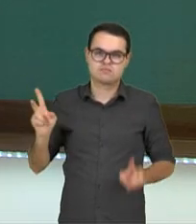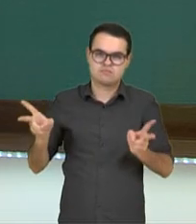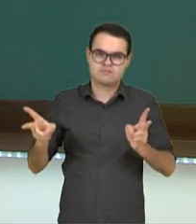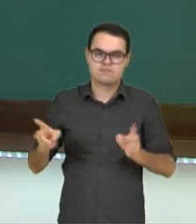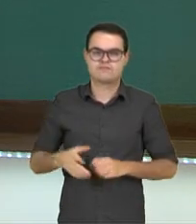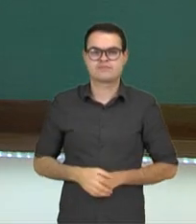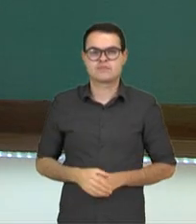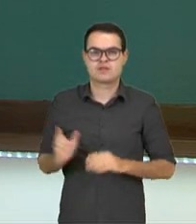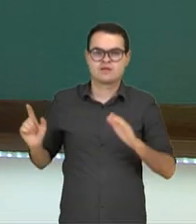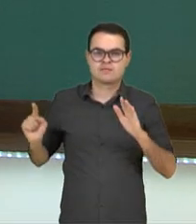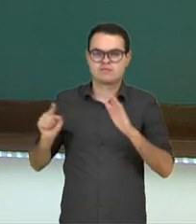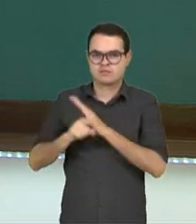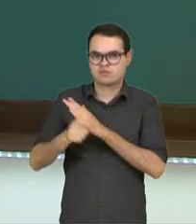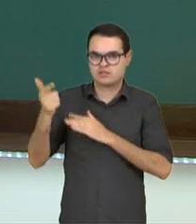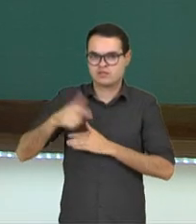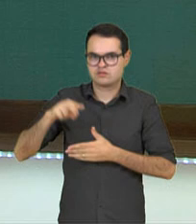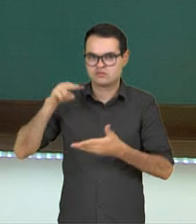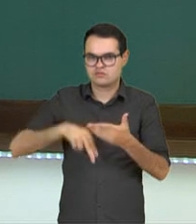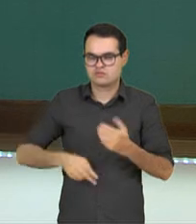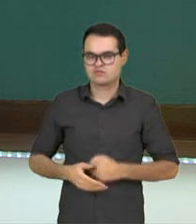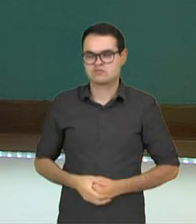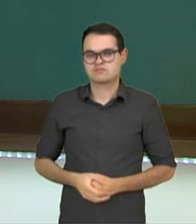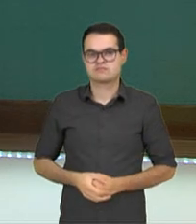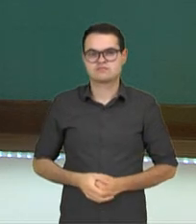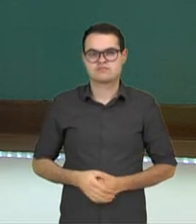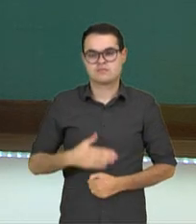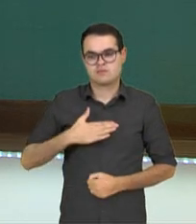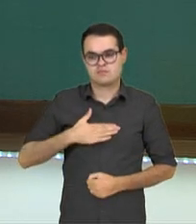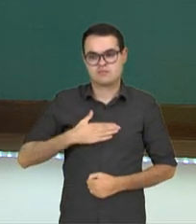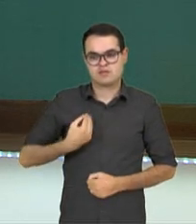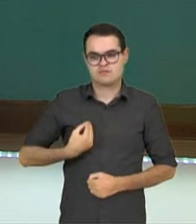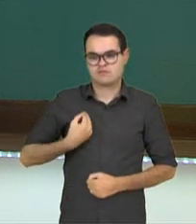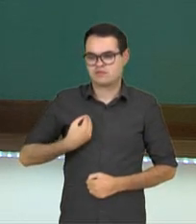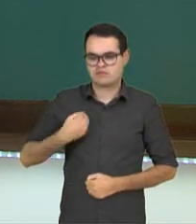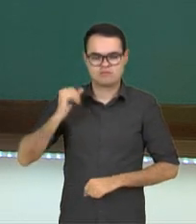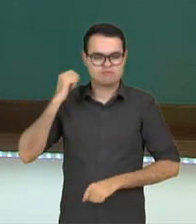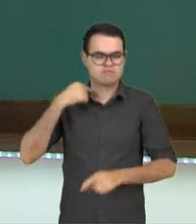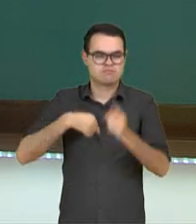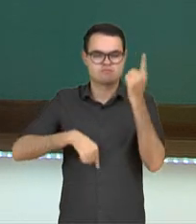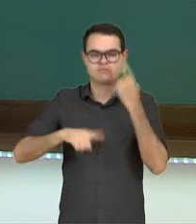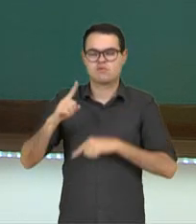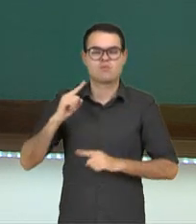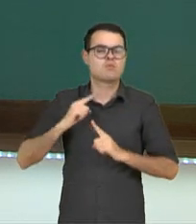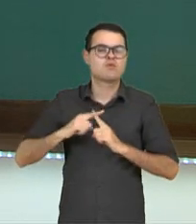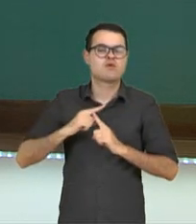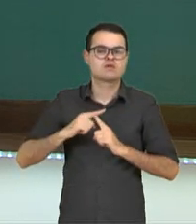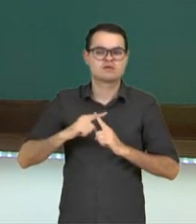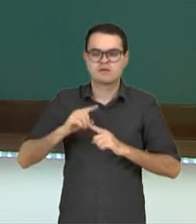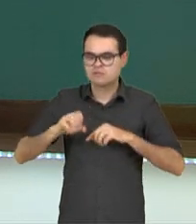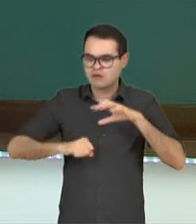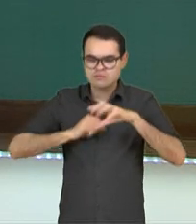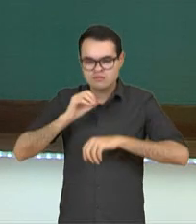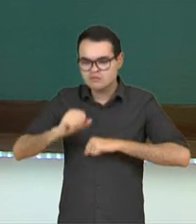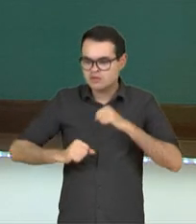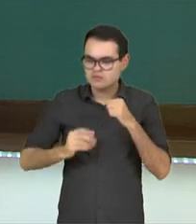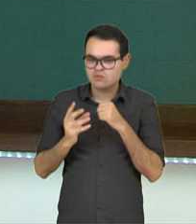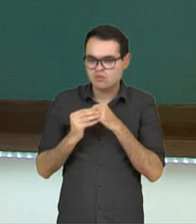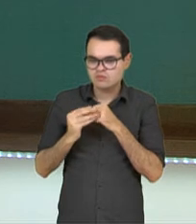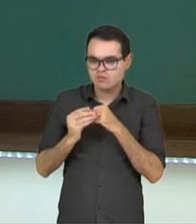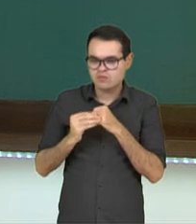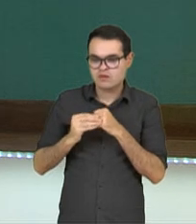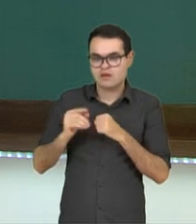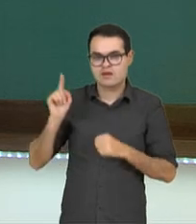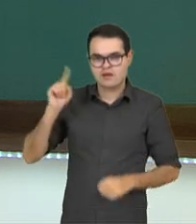perguntando. Vamos reler aqui? Minha vida foi transformada por essa busca de conhecimento. É